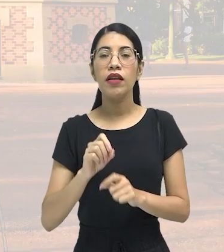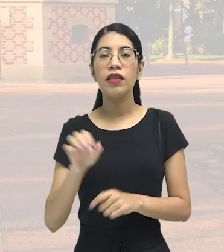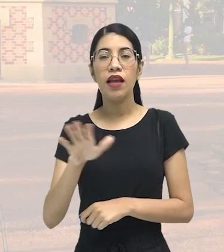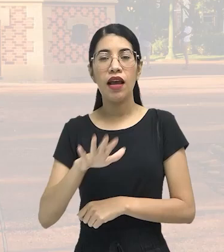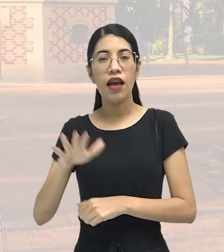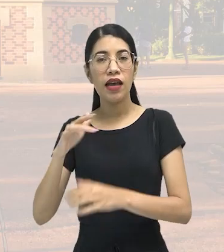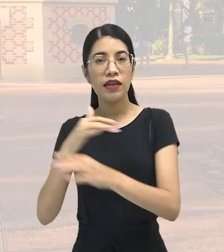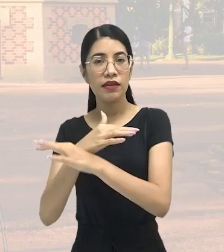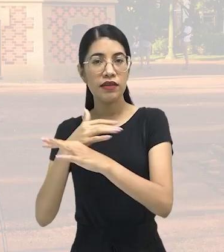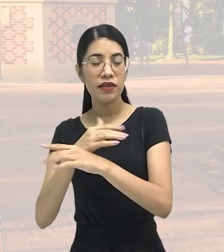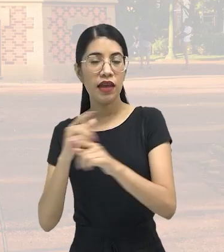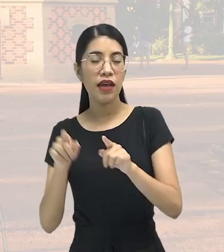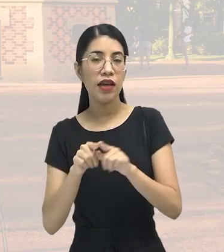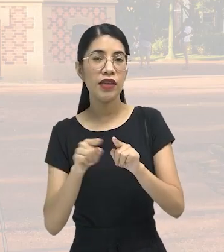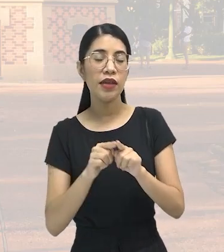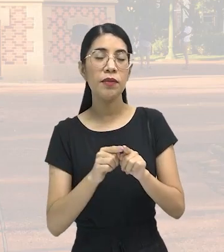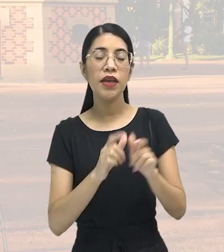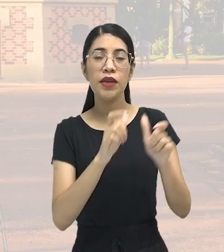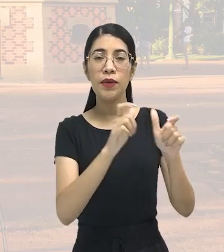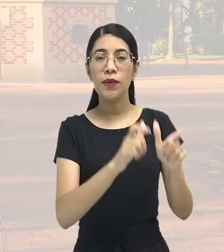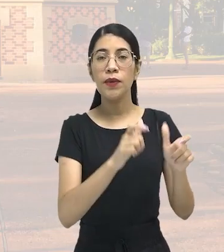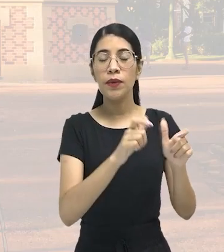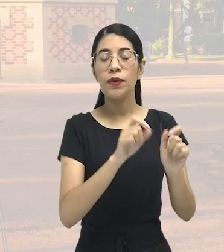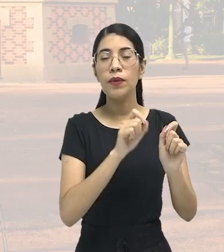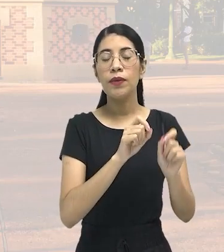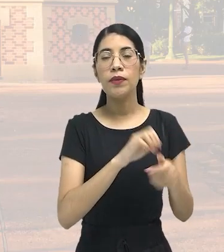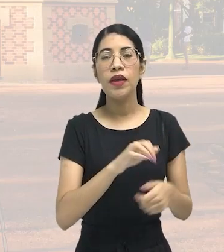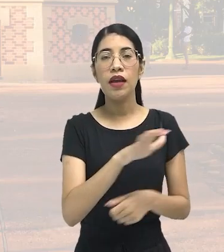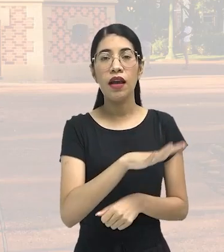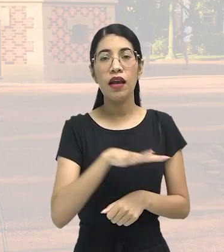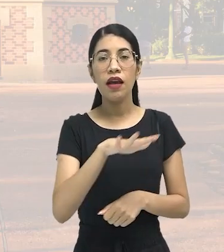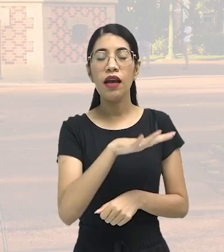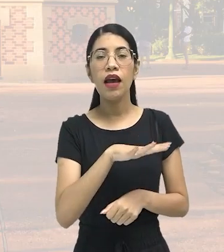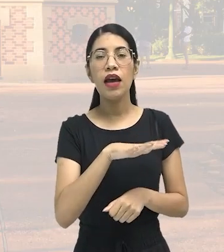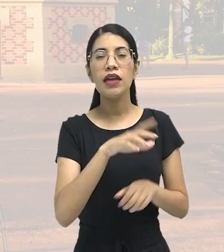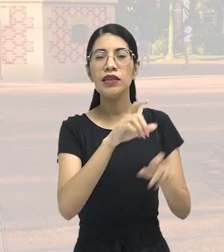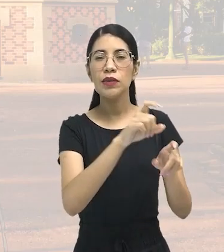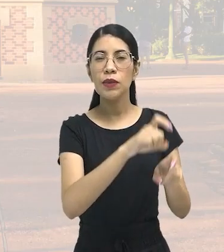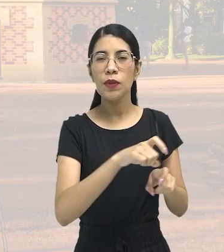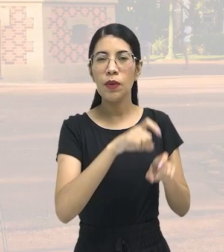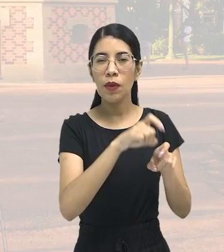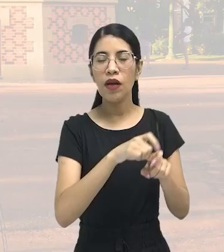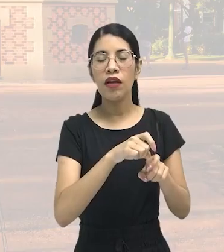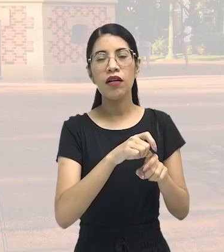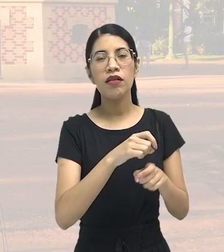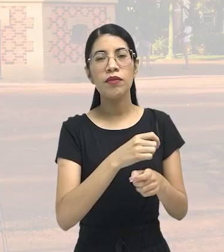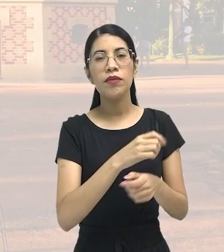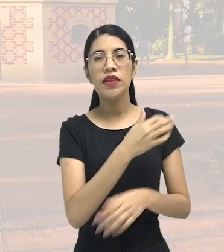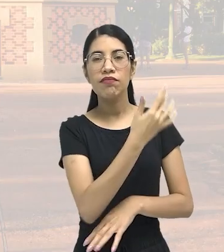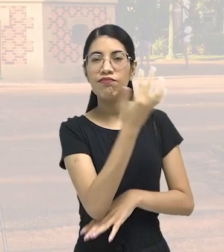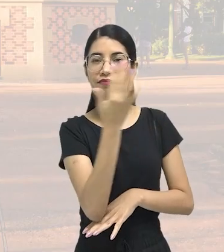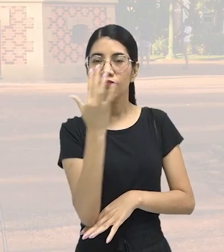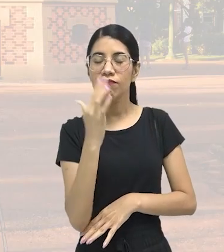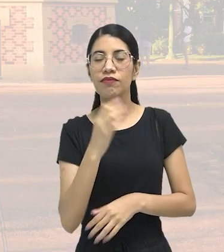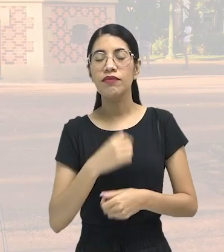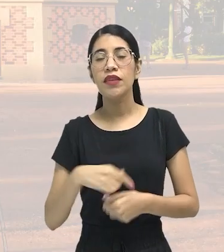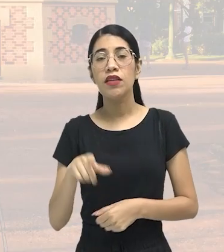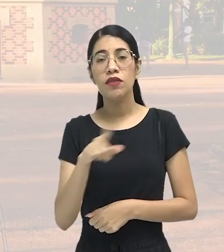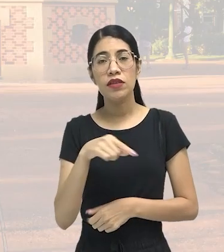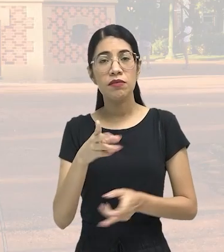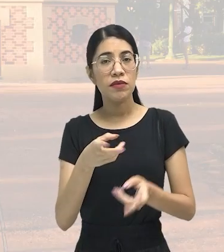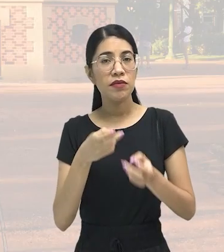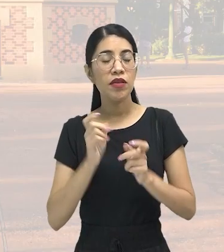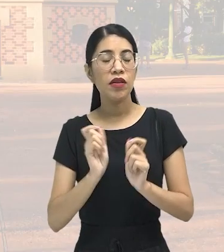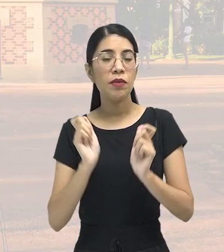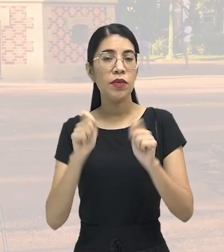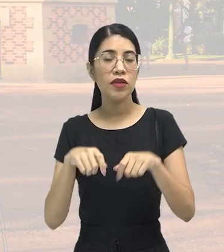área urbana e logo ali nós temos o quê? A área de campo rural. E a gente deu para perceber